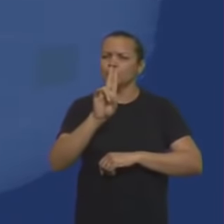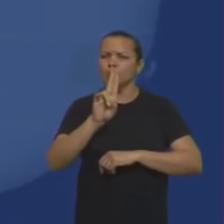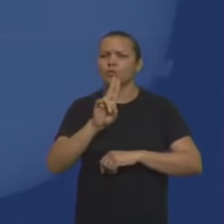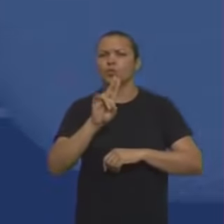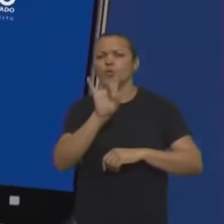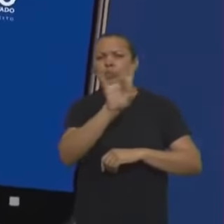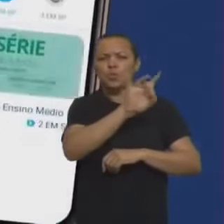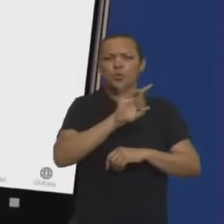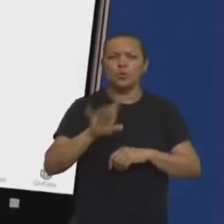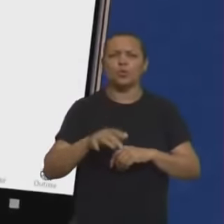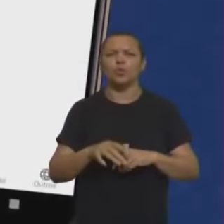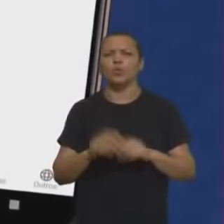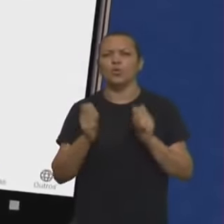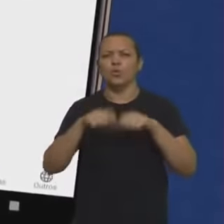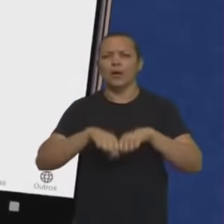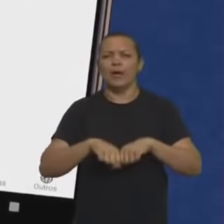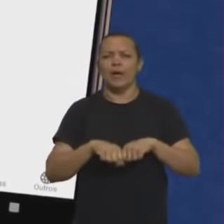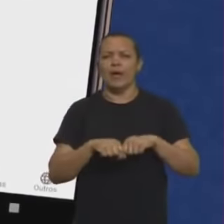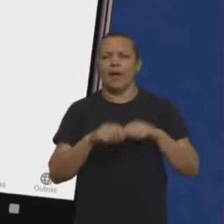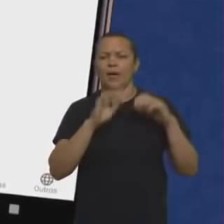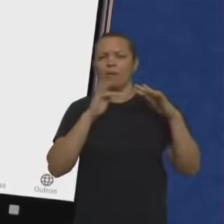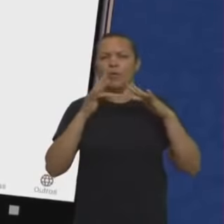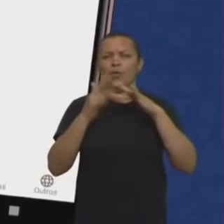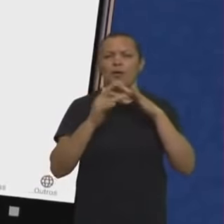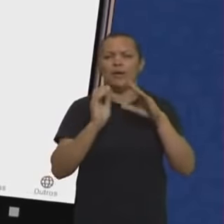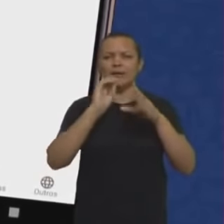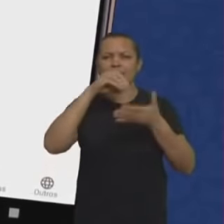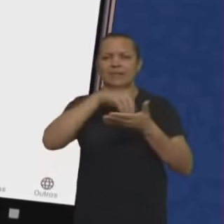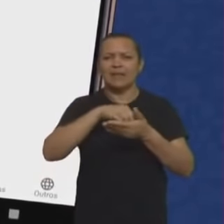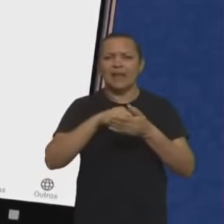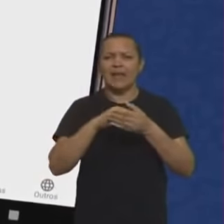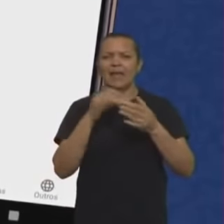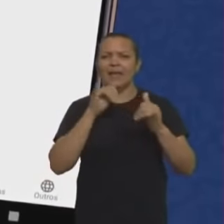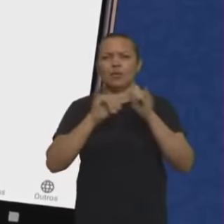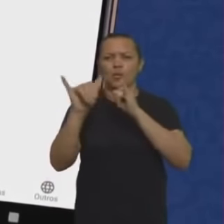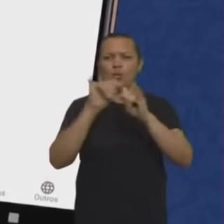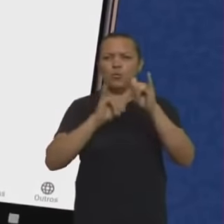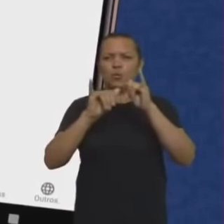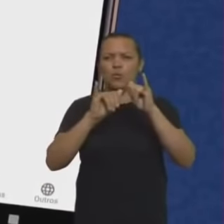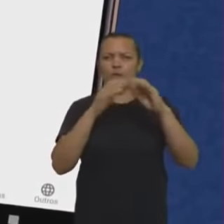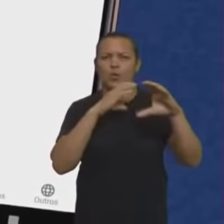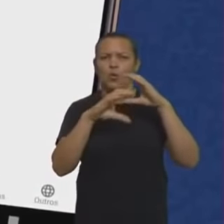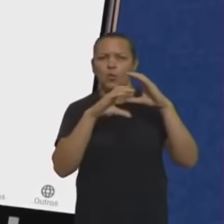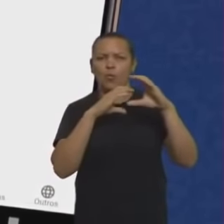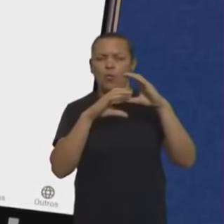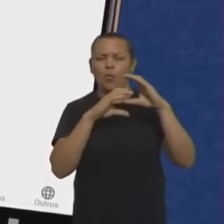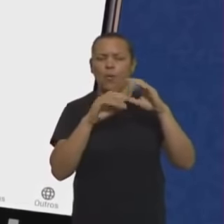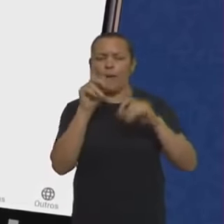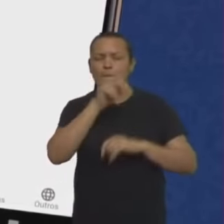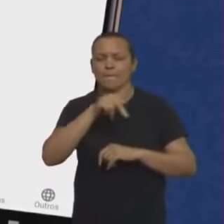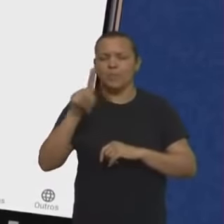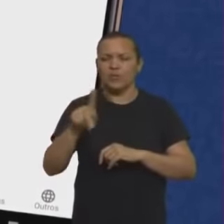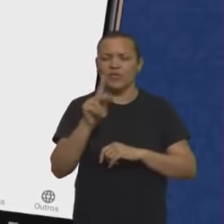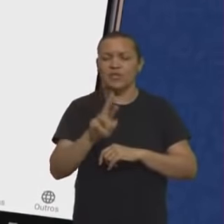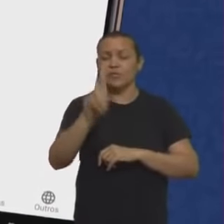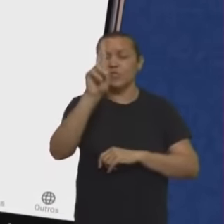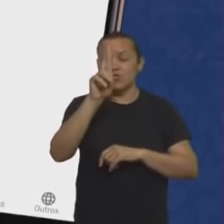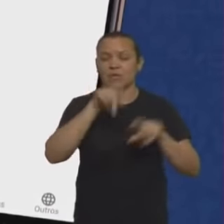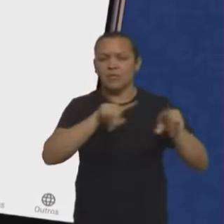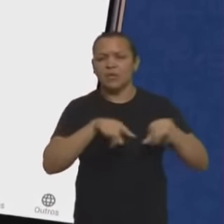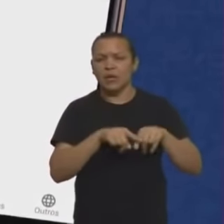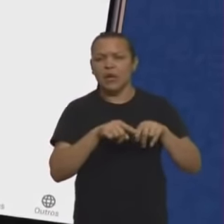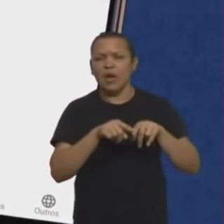funções. Ele é um canal interno de comunicação entre os professores responsáveis pelas aulas e os professores da